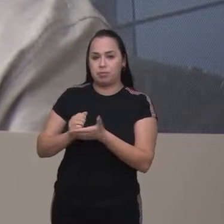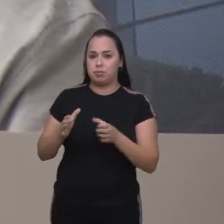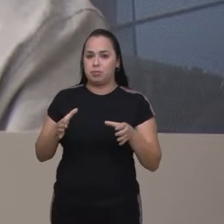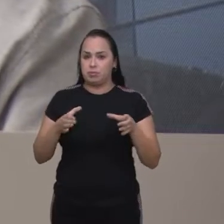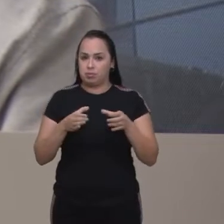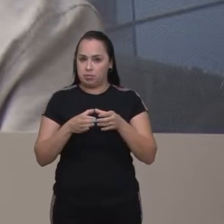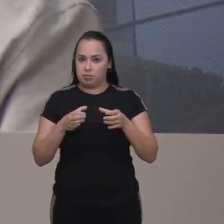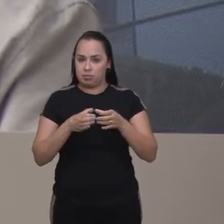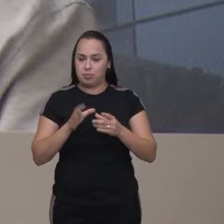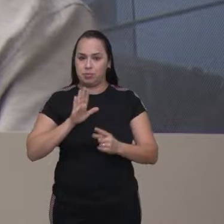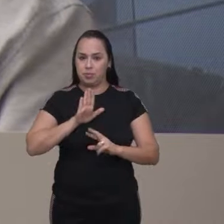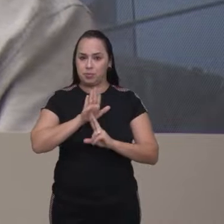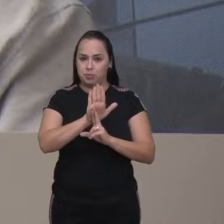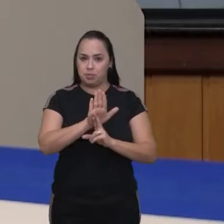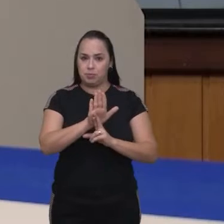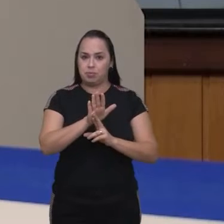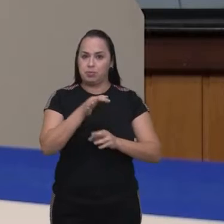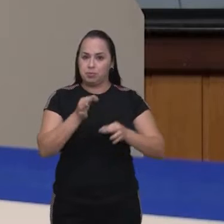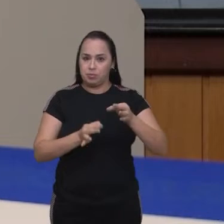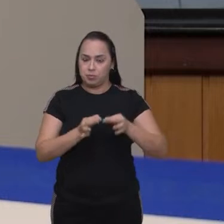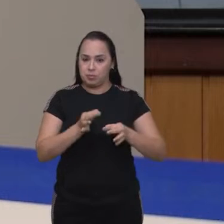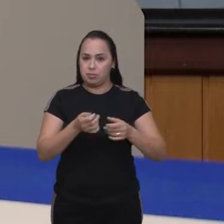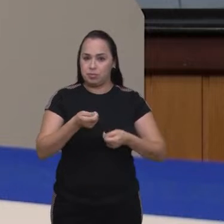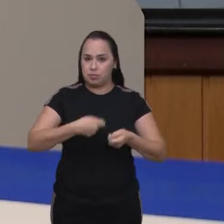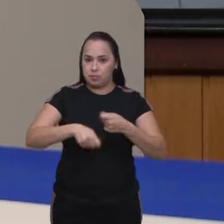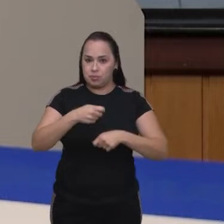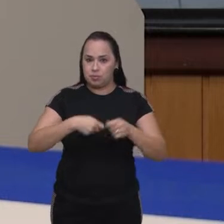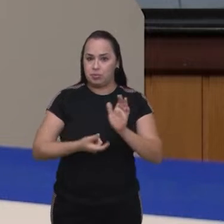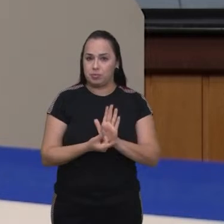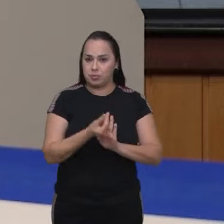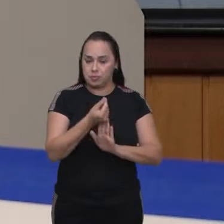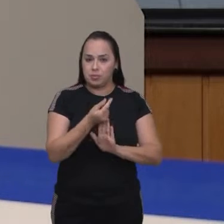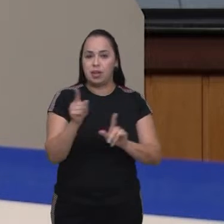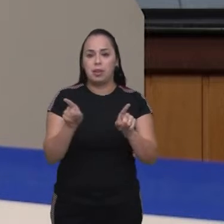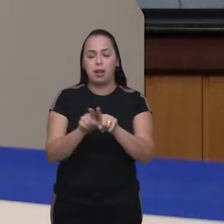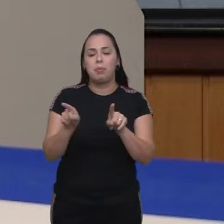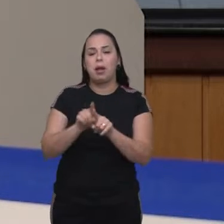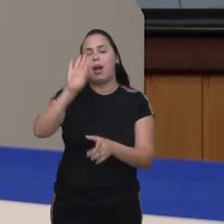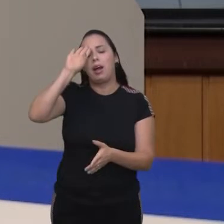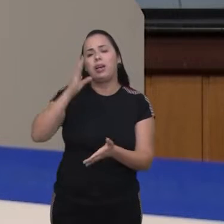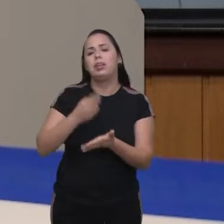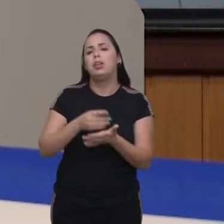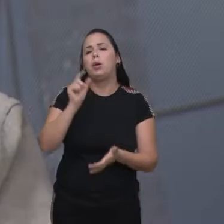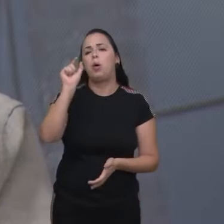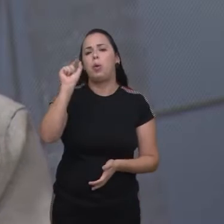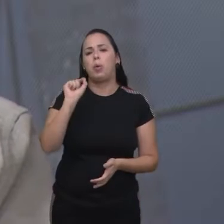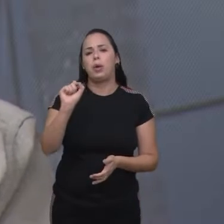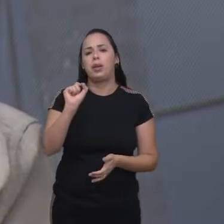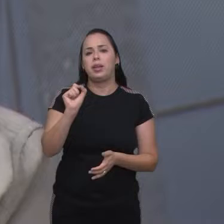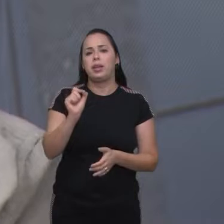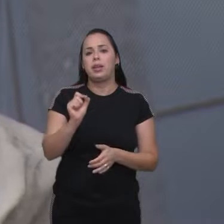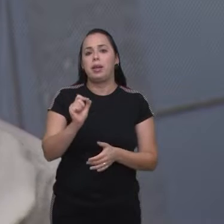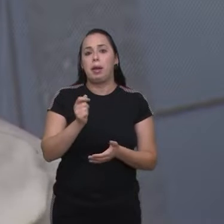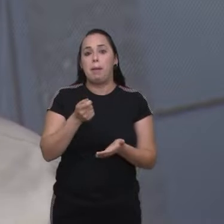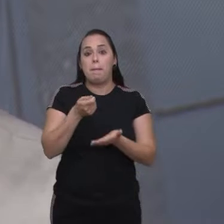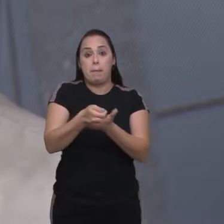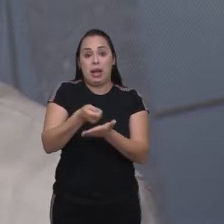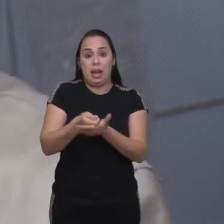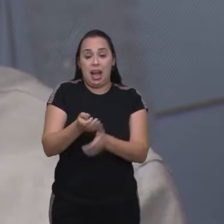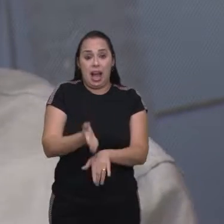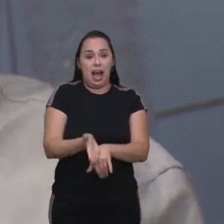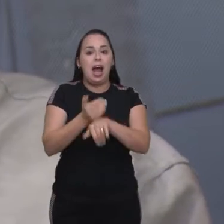vereador Júnior da Farmácia, membro da Comissão de Economia, Finanças e Orçamento da Câmara, também acredita